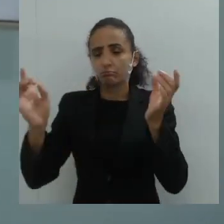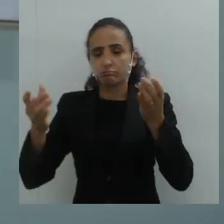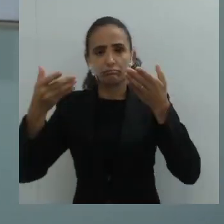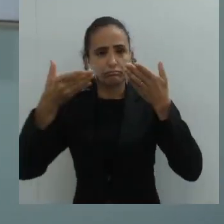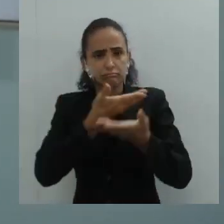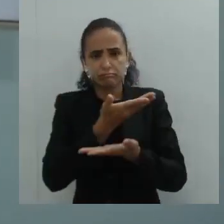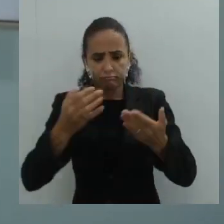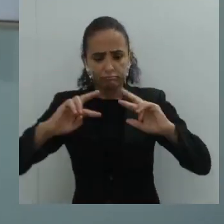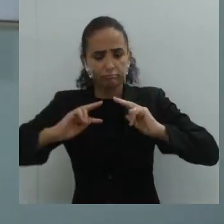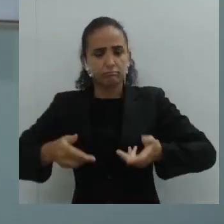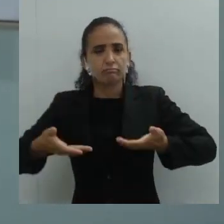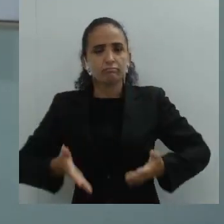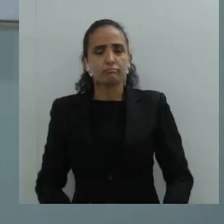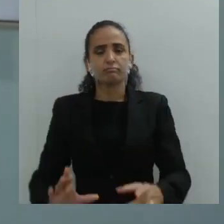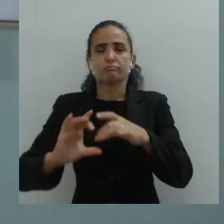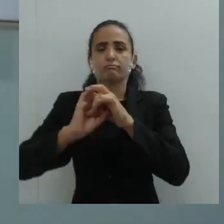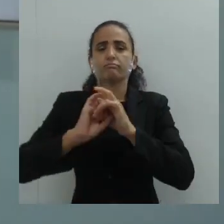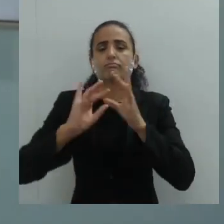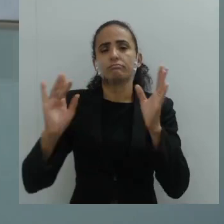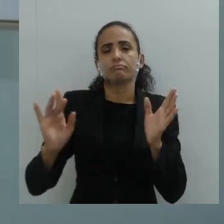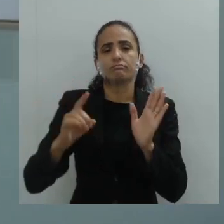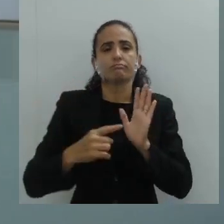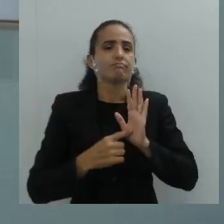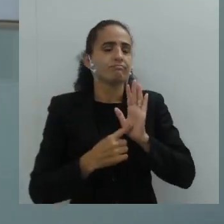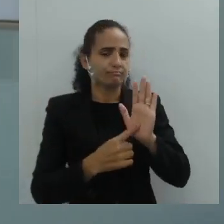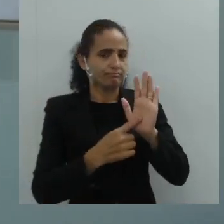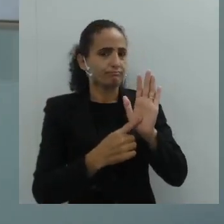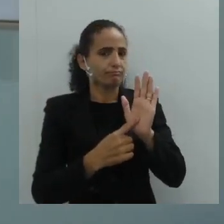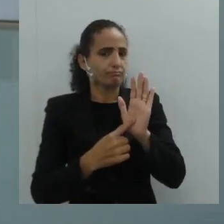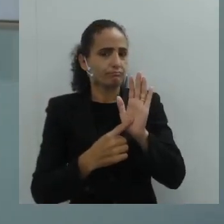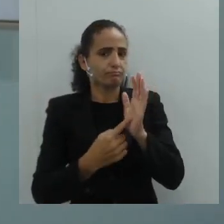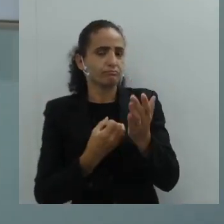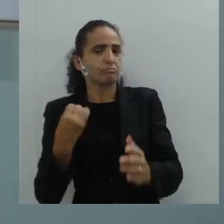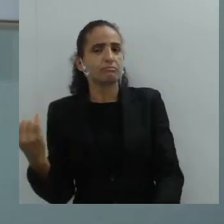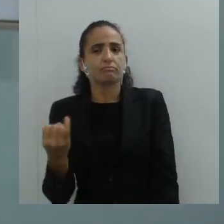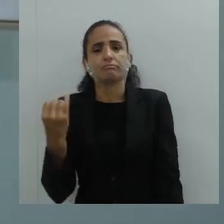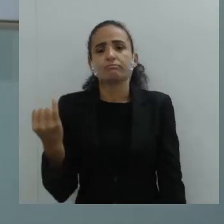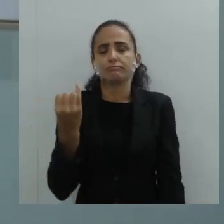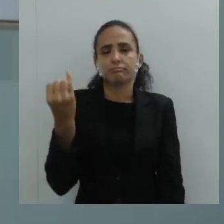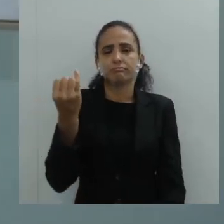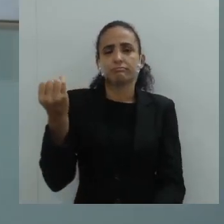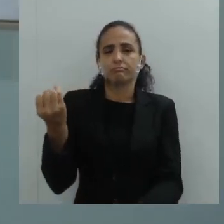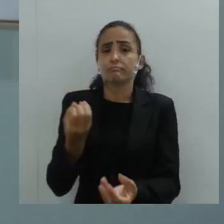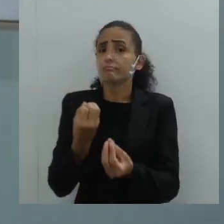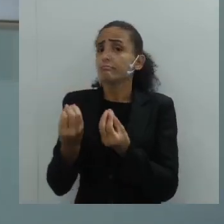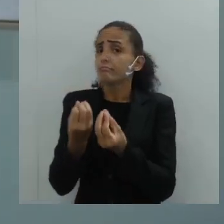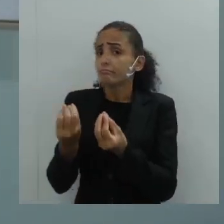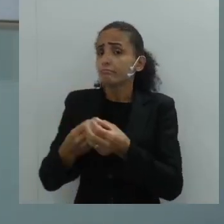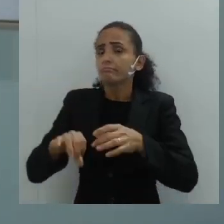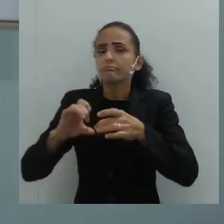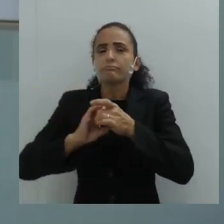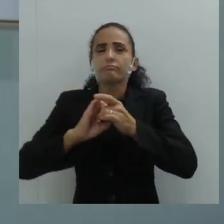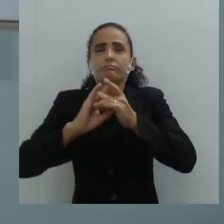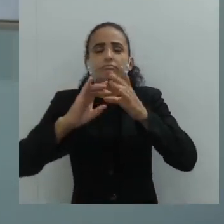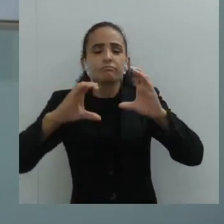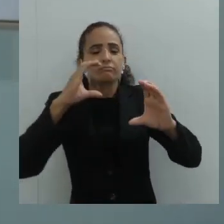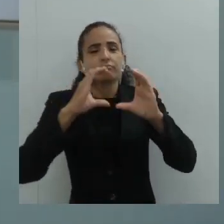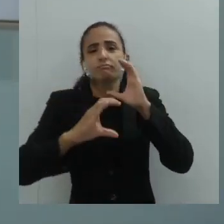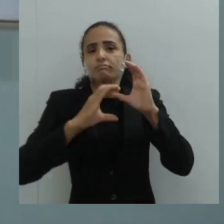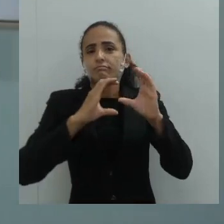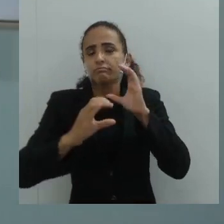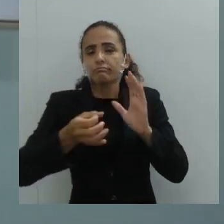livre. Então, liberdade de expressão, no caso, tem a ver com o quê? A liberdade de se expressar,